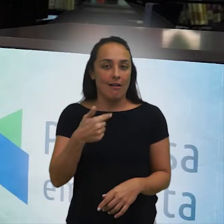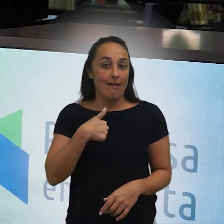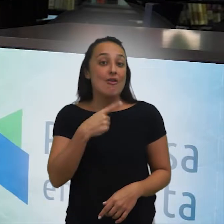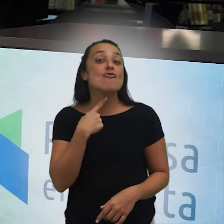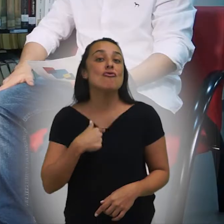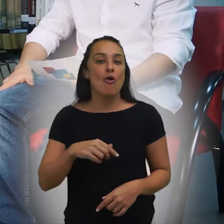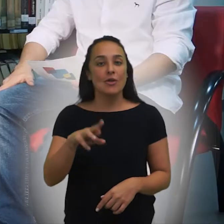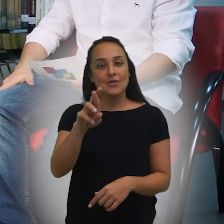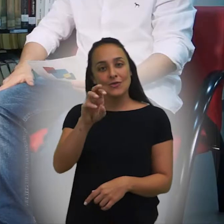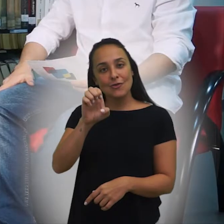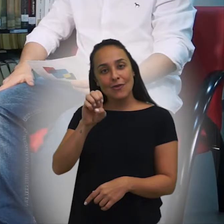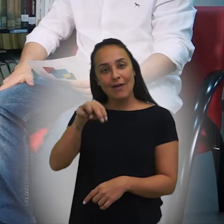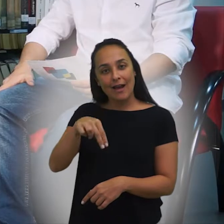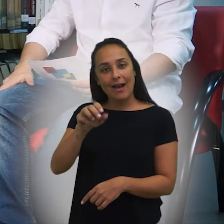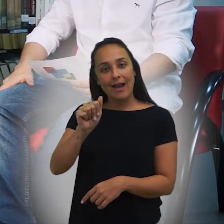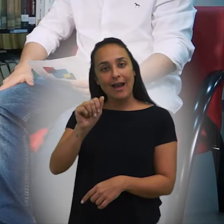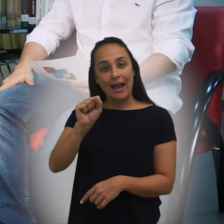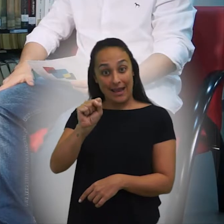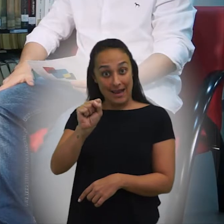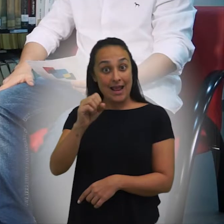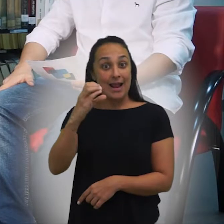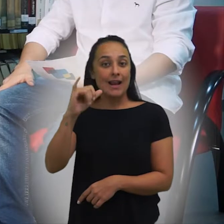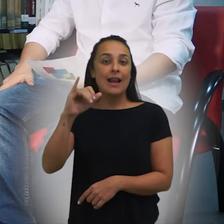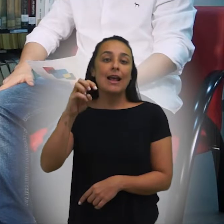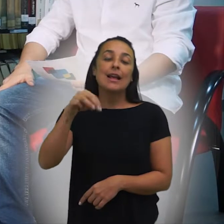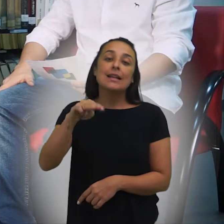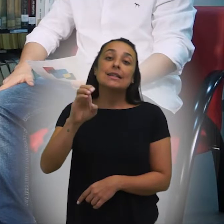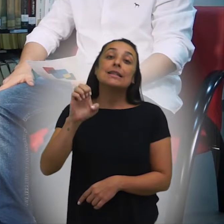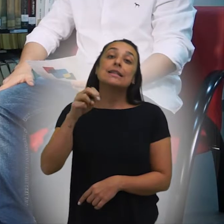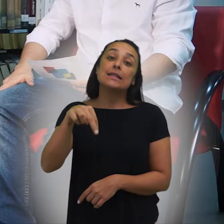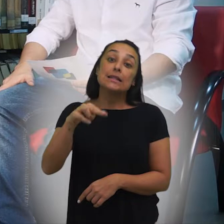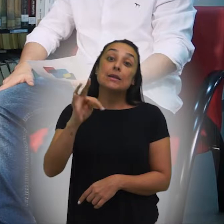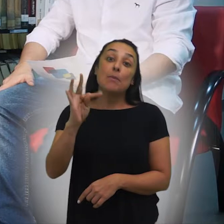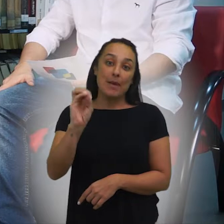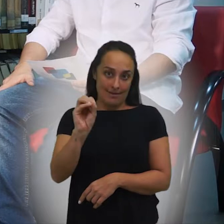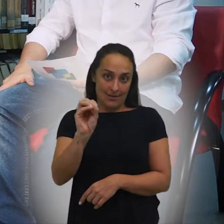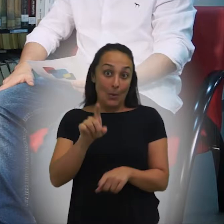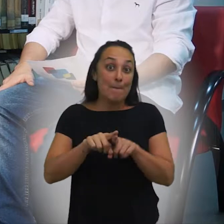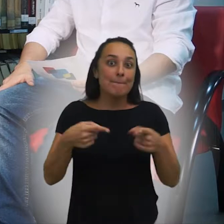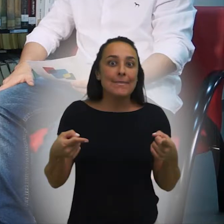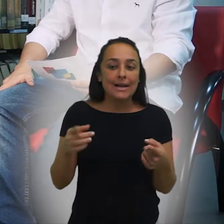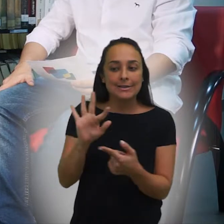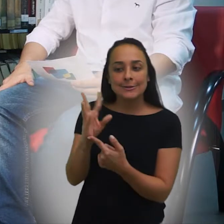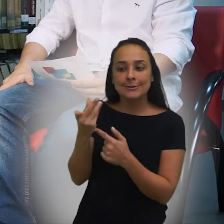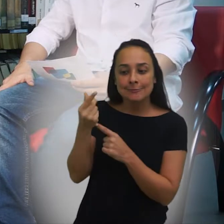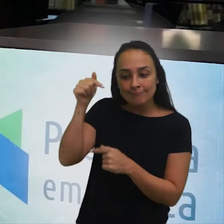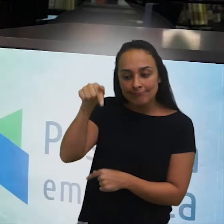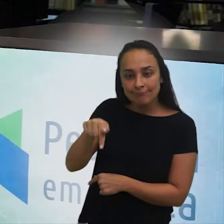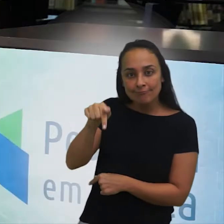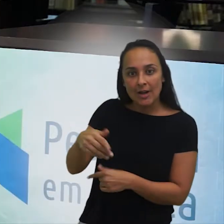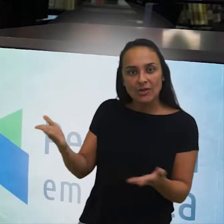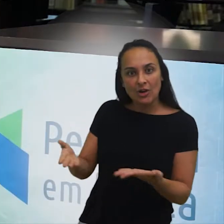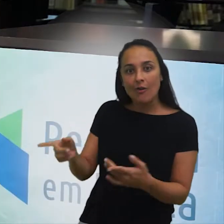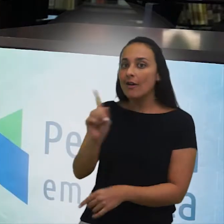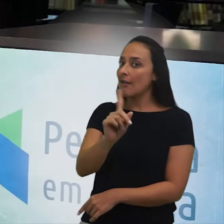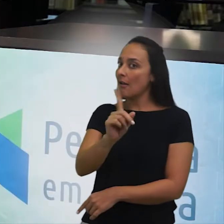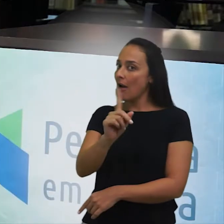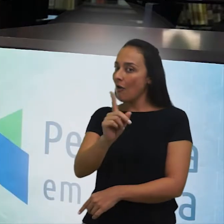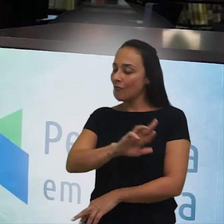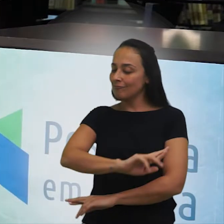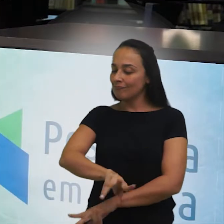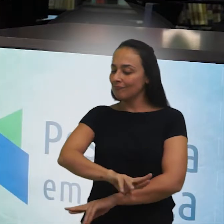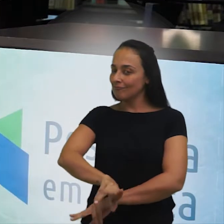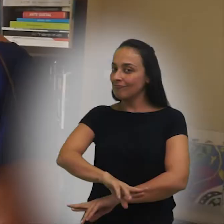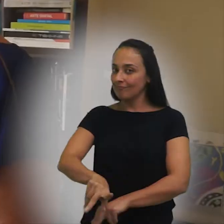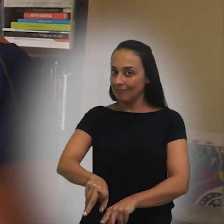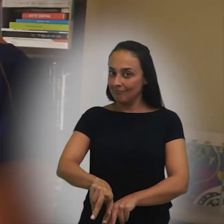ser muito maravilhoso quanto, digamos assim, história da humanidade. Mas o nosso tempo é este. Então, mais especificamente, eu